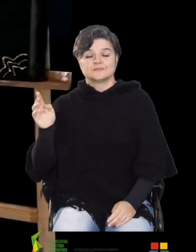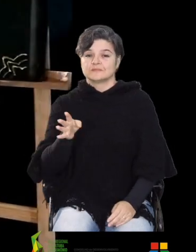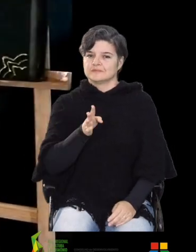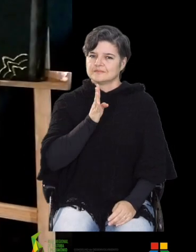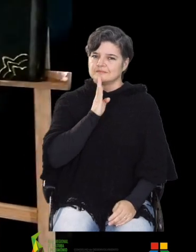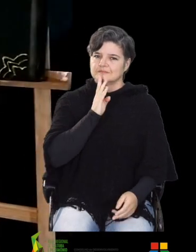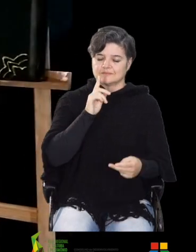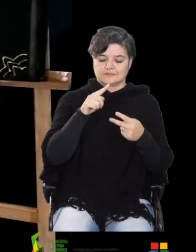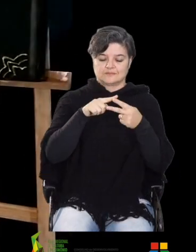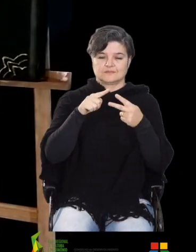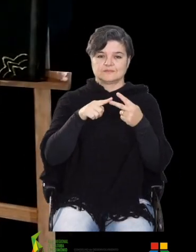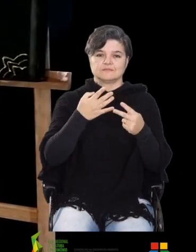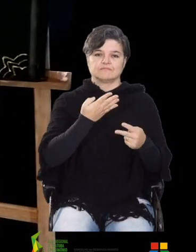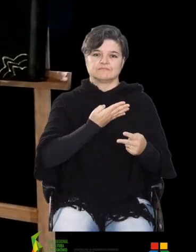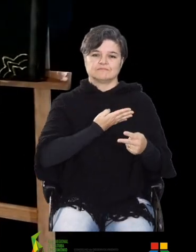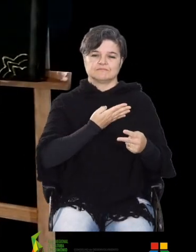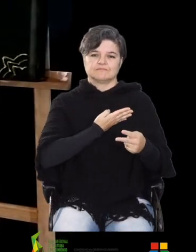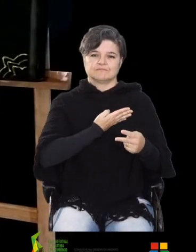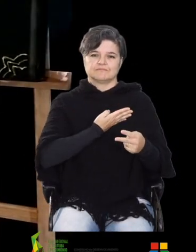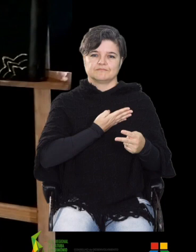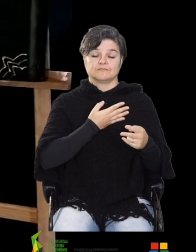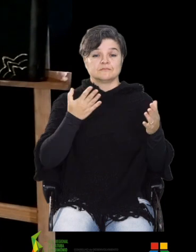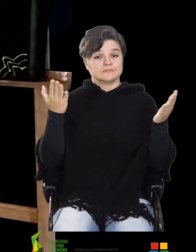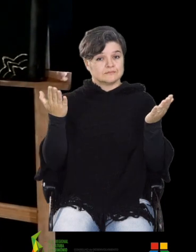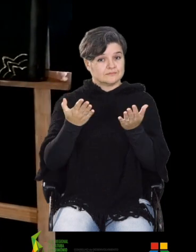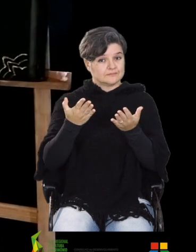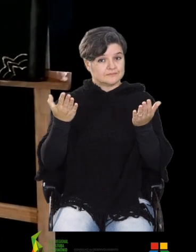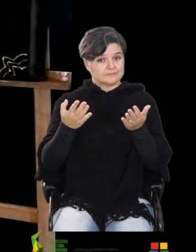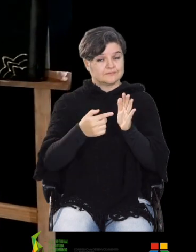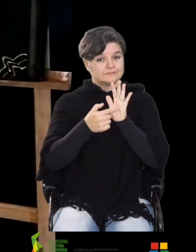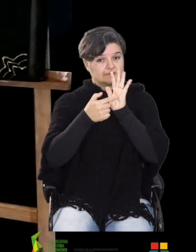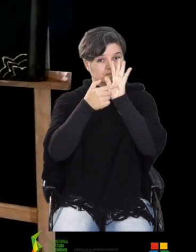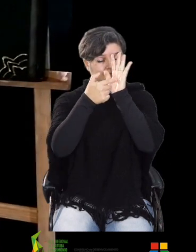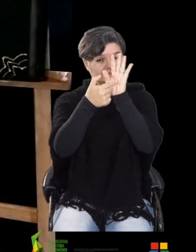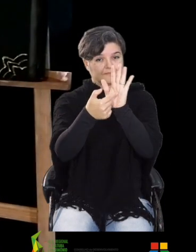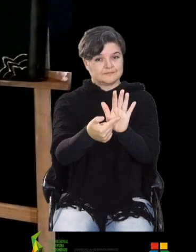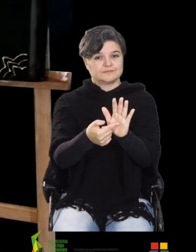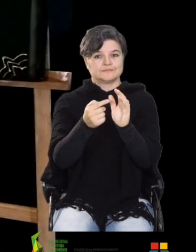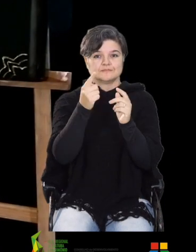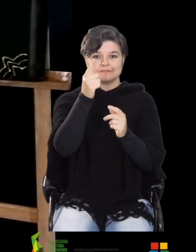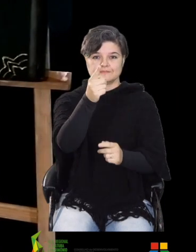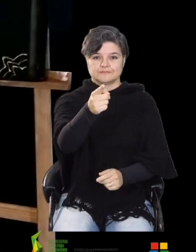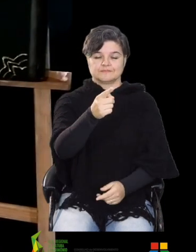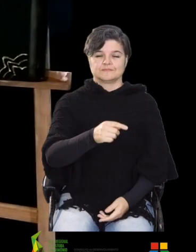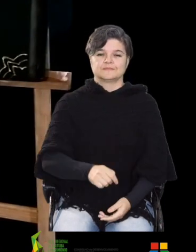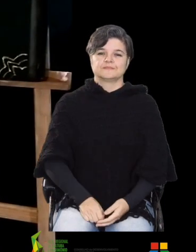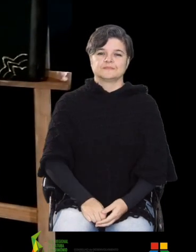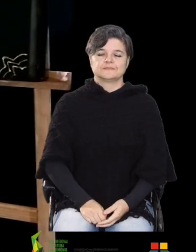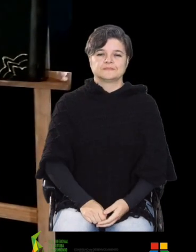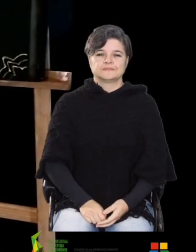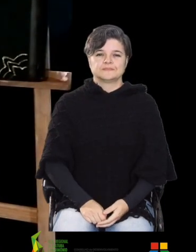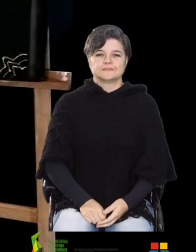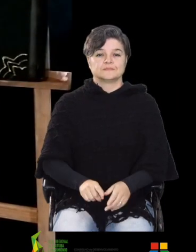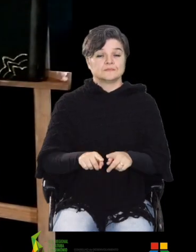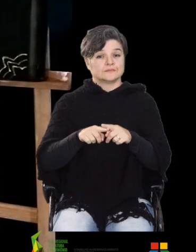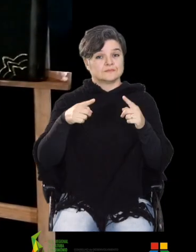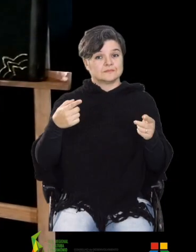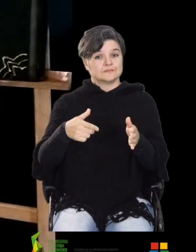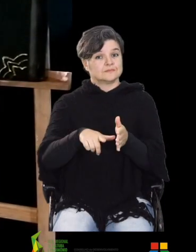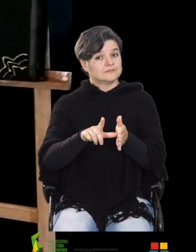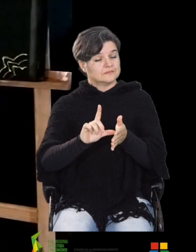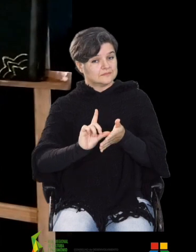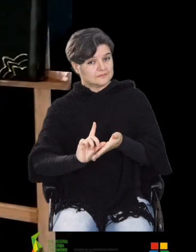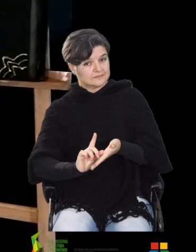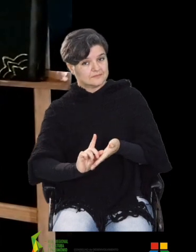amigas que agora eu vou apresentar para vocês mas antes